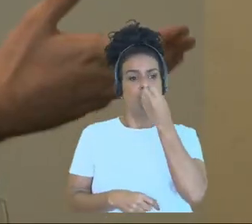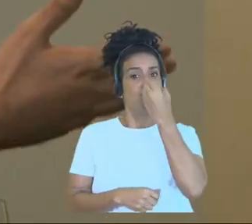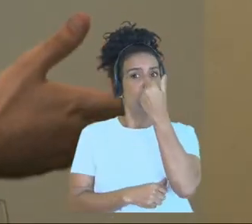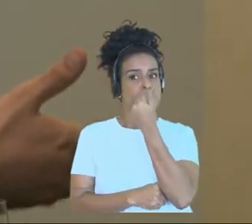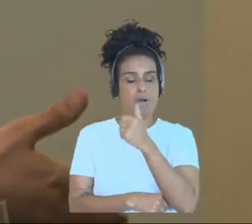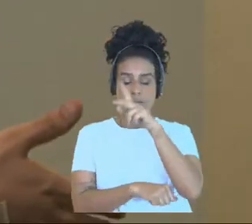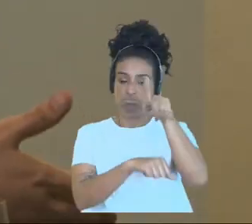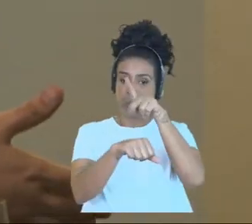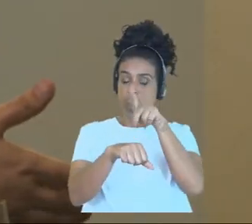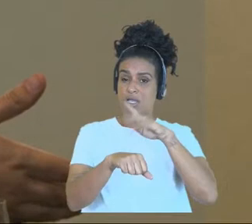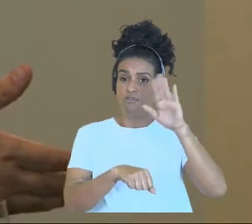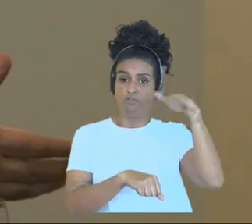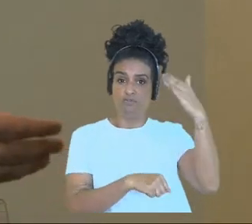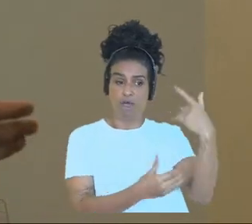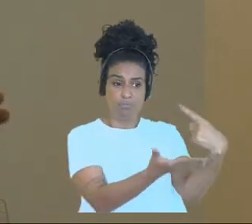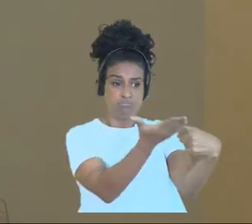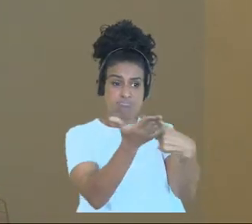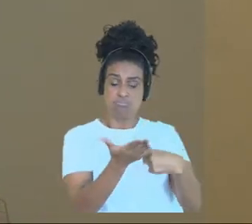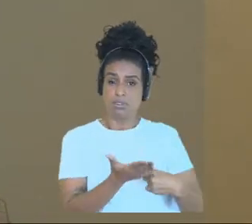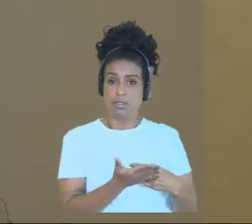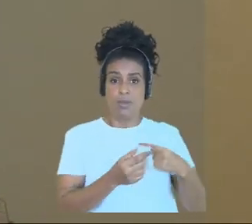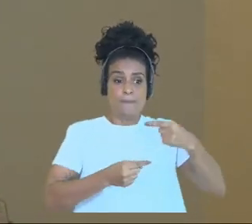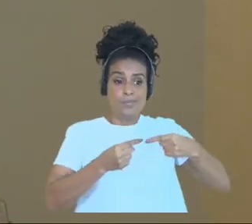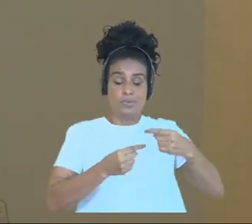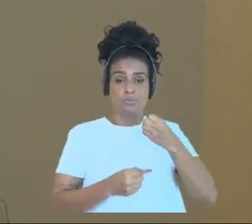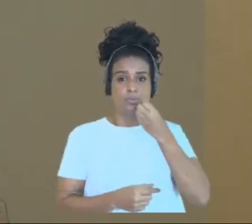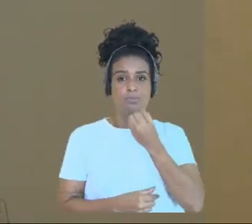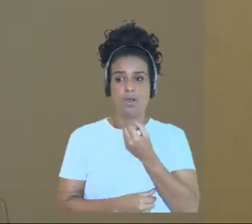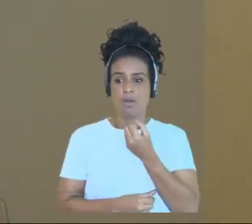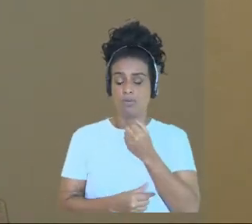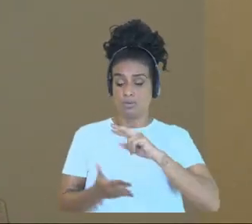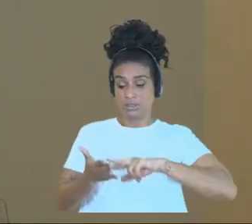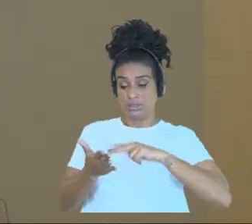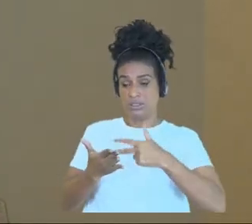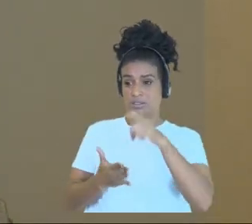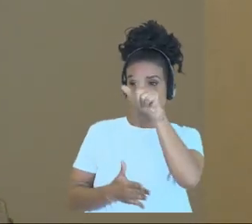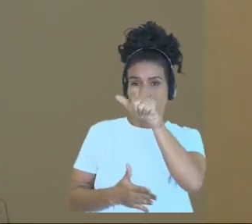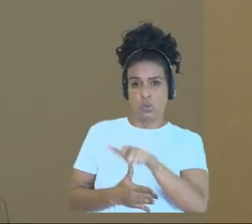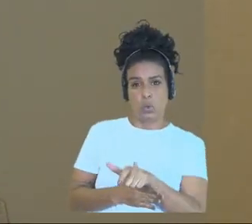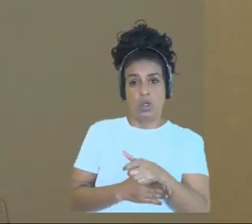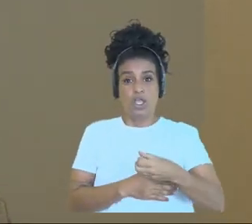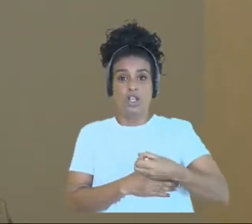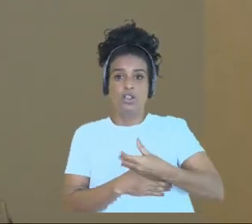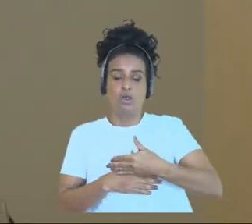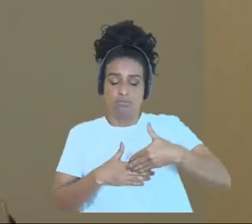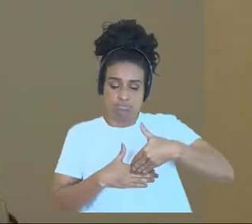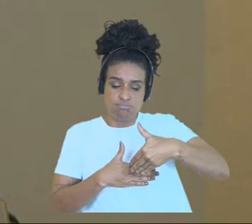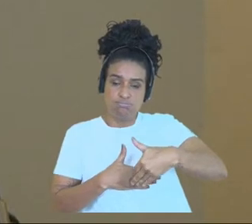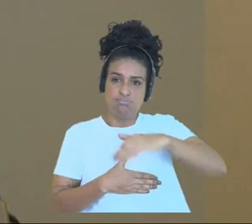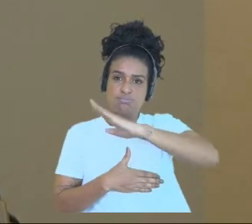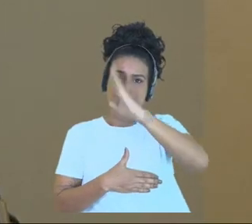política externa no passado. O presidente Lula significa o início de uma nova etapa no Brasil,